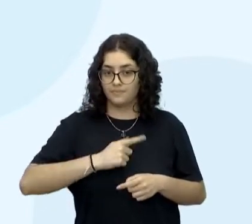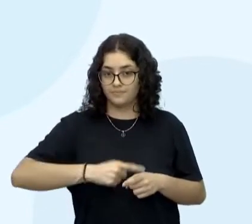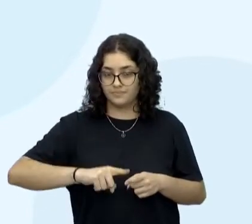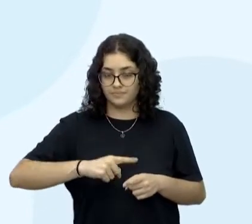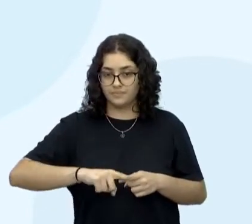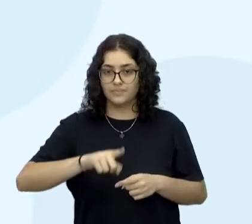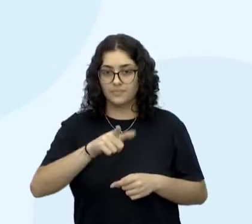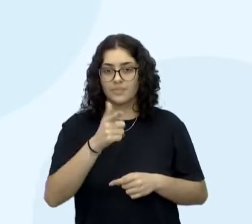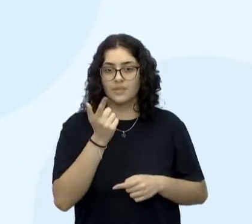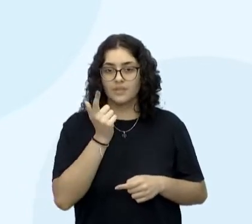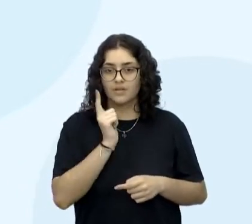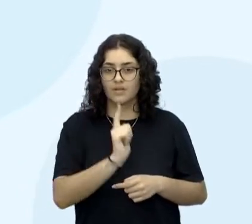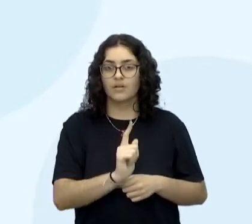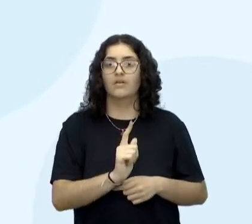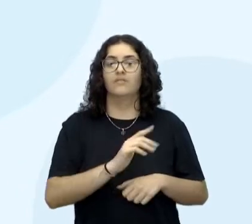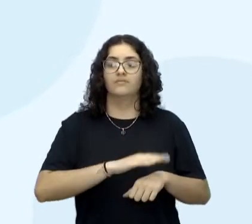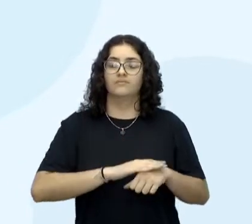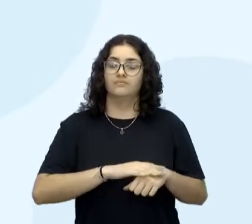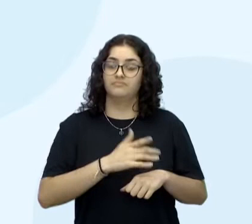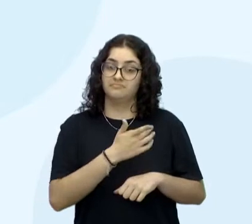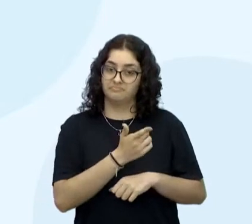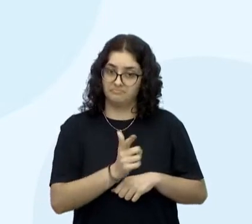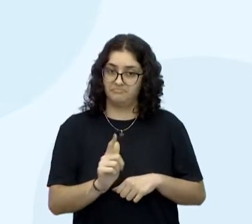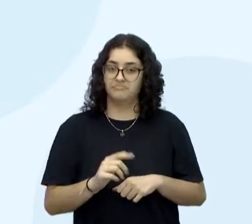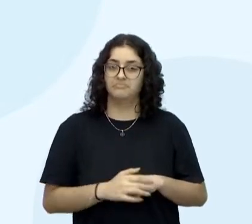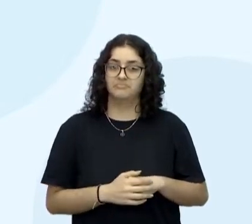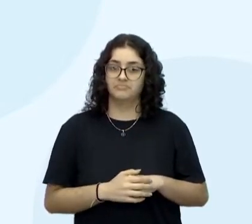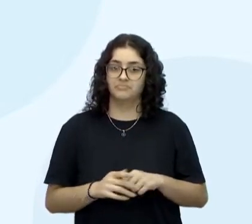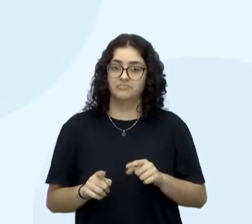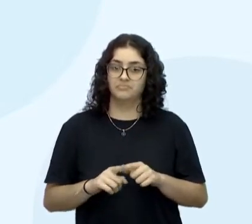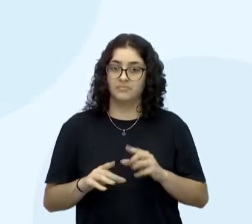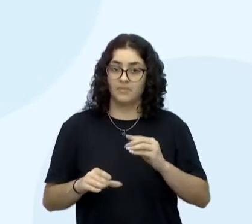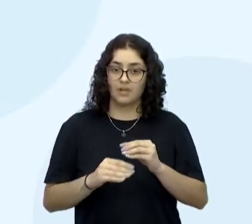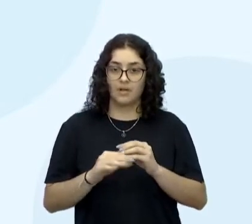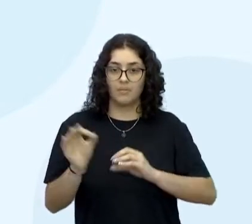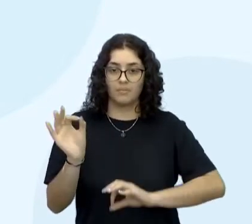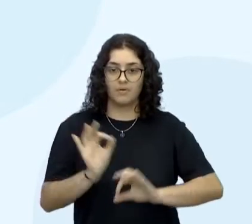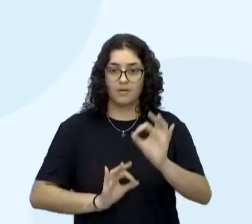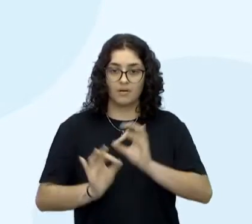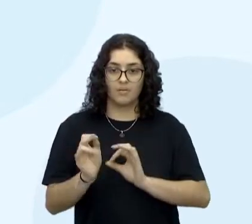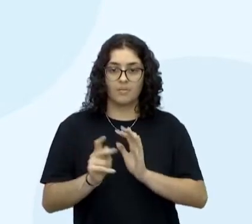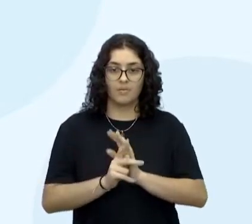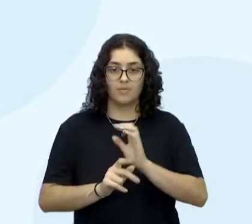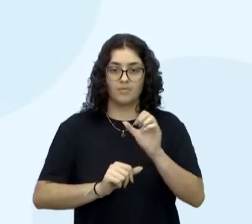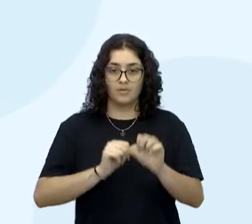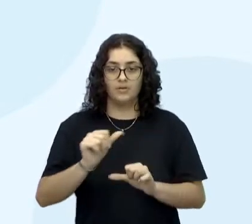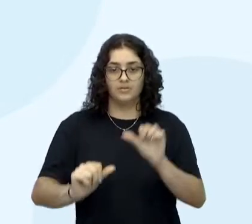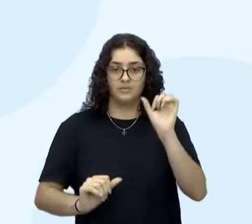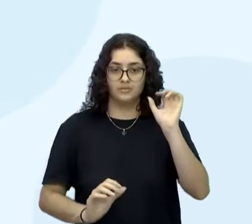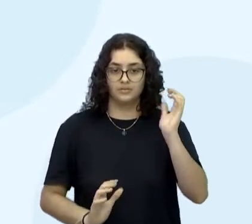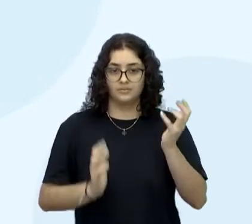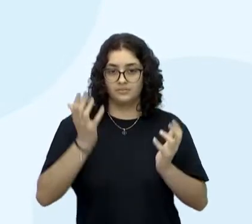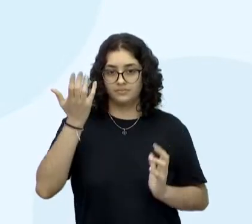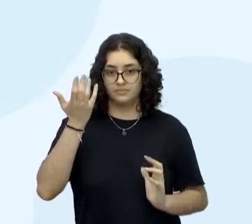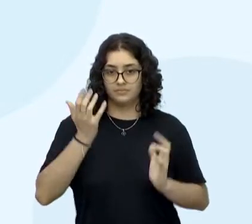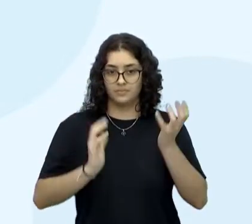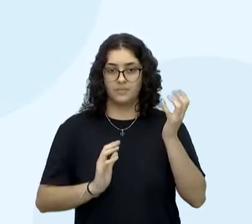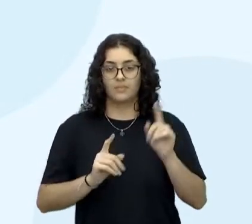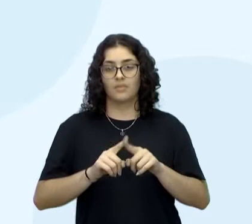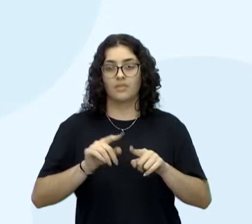você consiga se restabelecer. Integrar medidas da mudança do clima